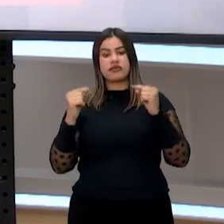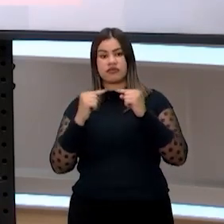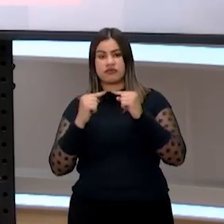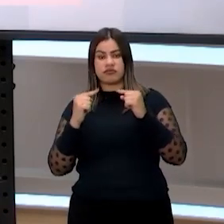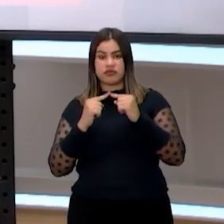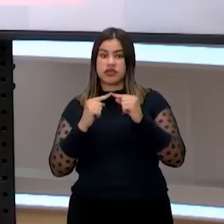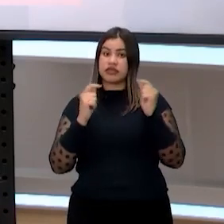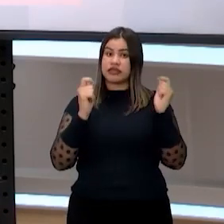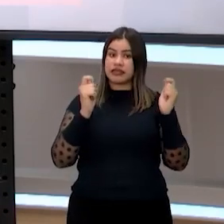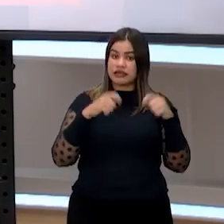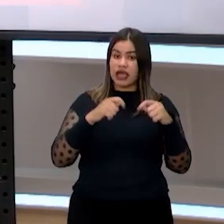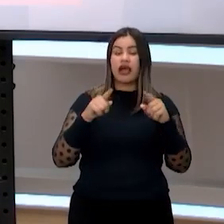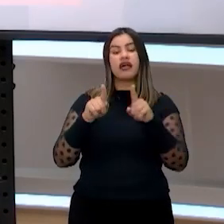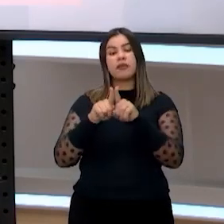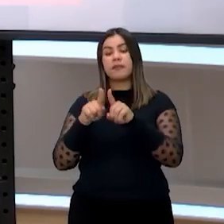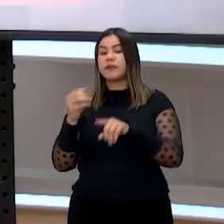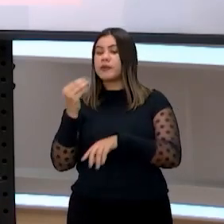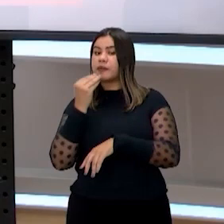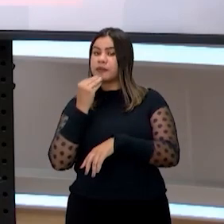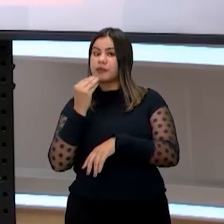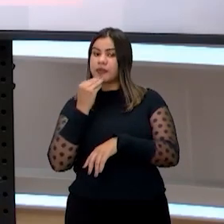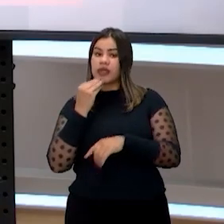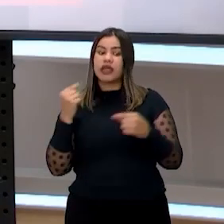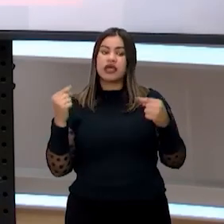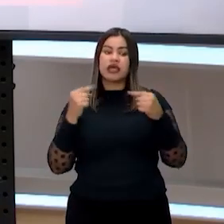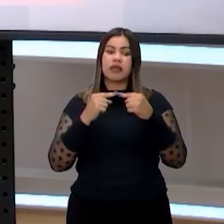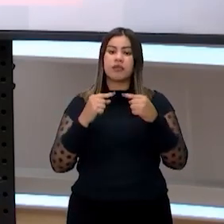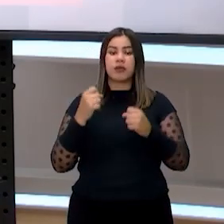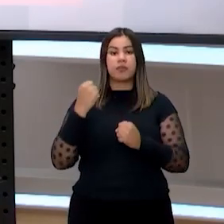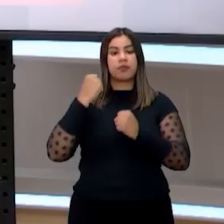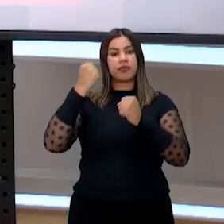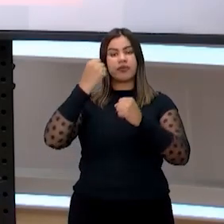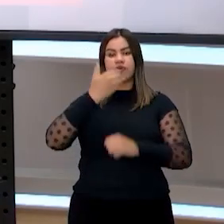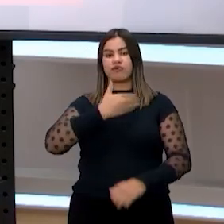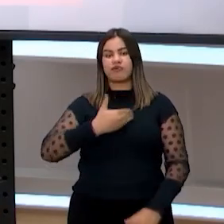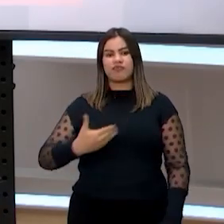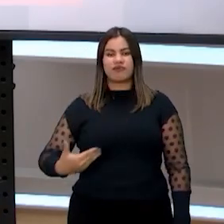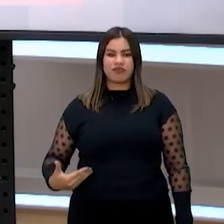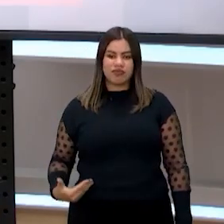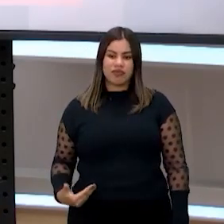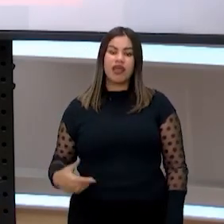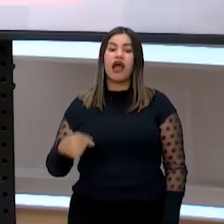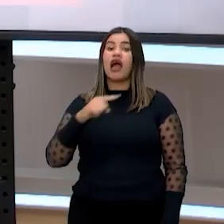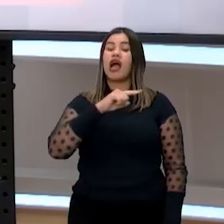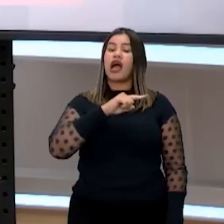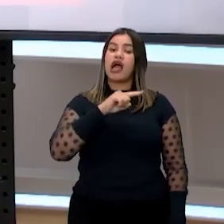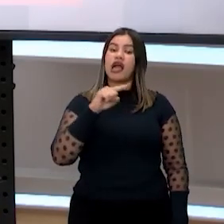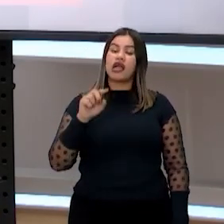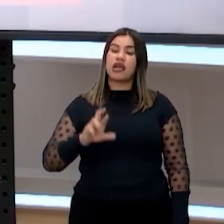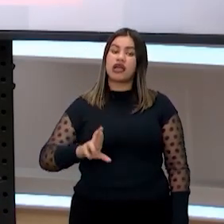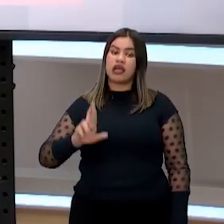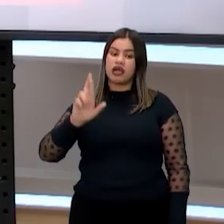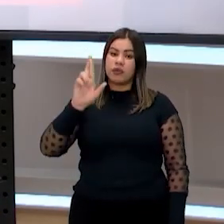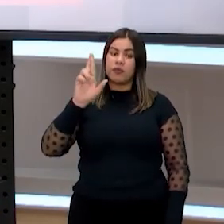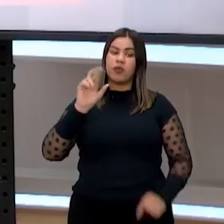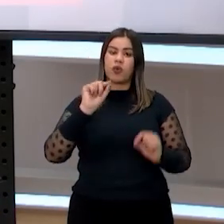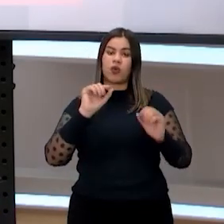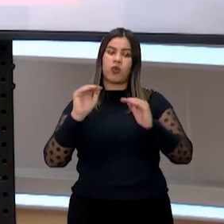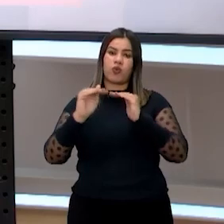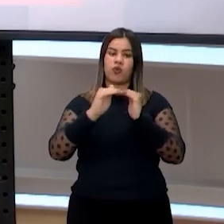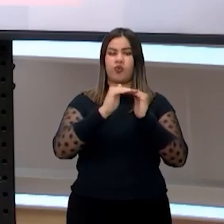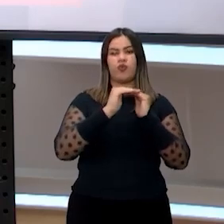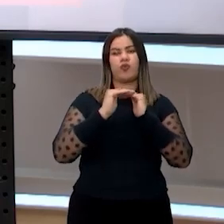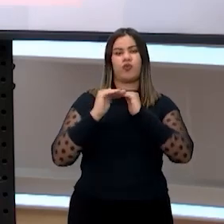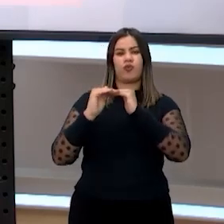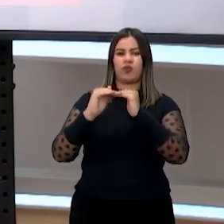oportunidades, que também está na cota, muitas vezes, do poder público. É ele que cabe fazer